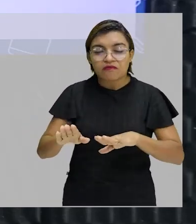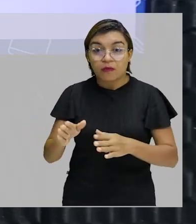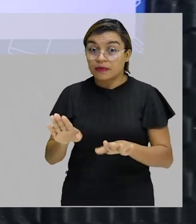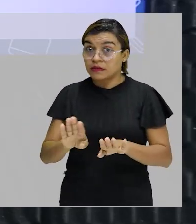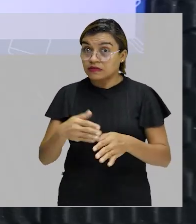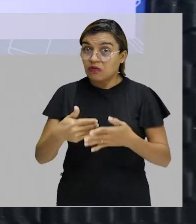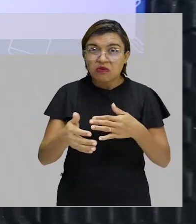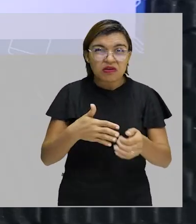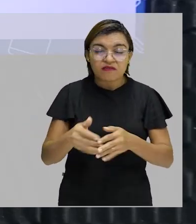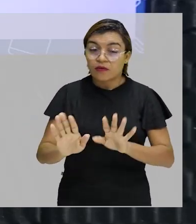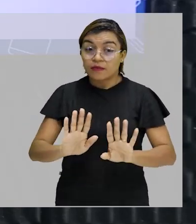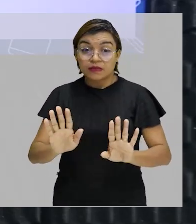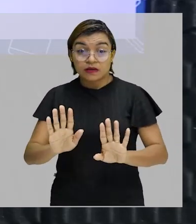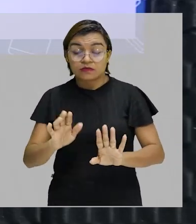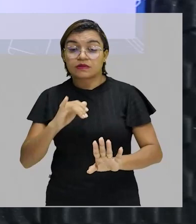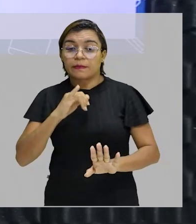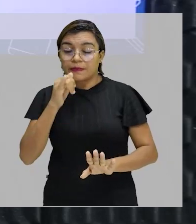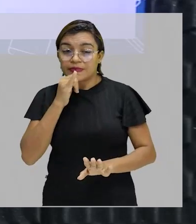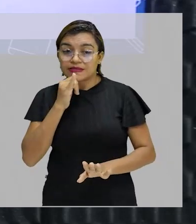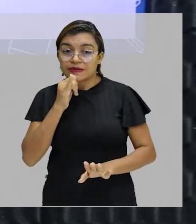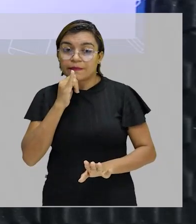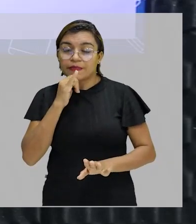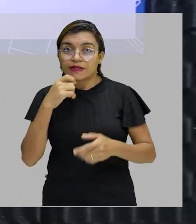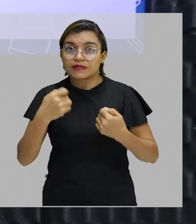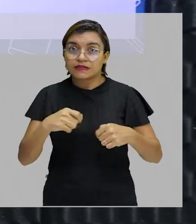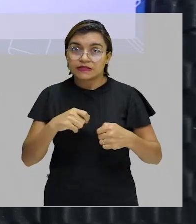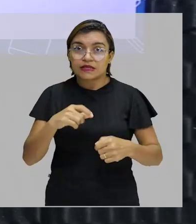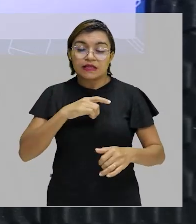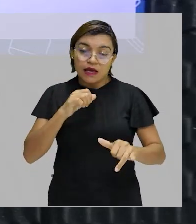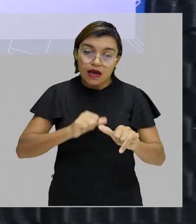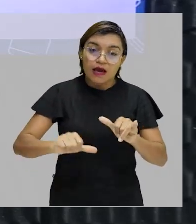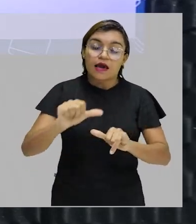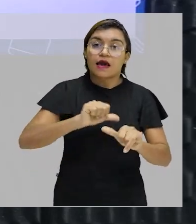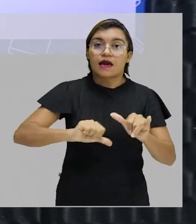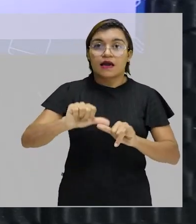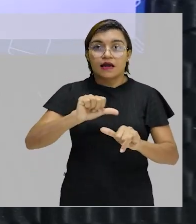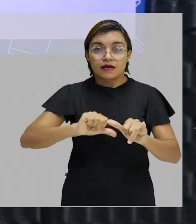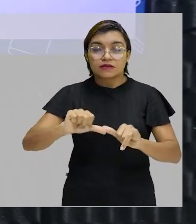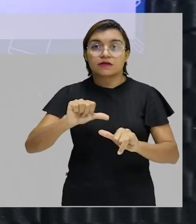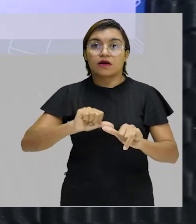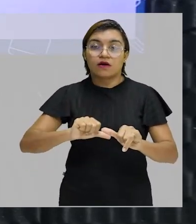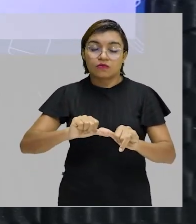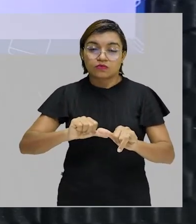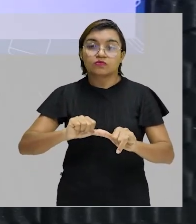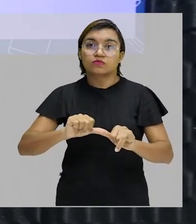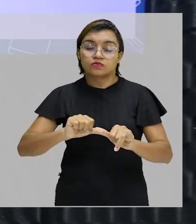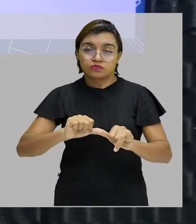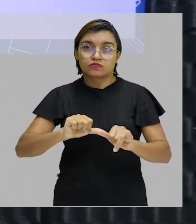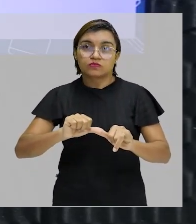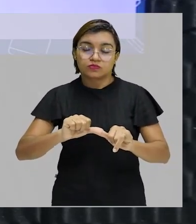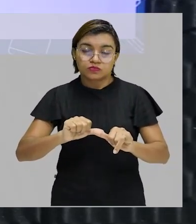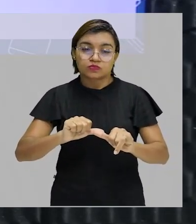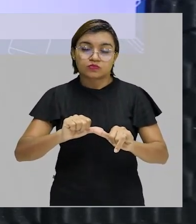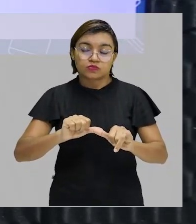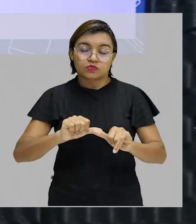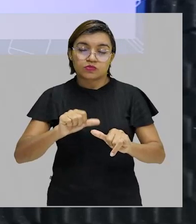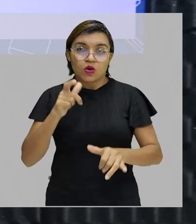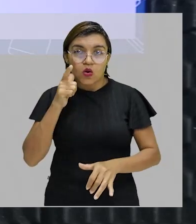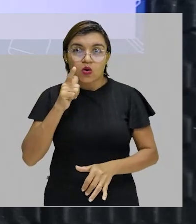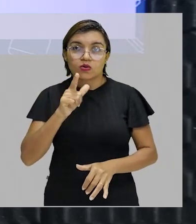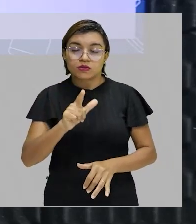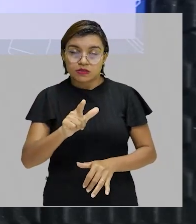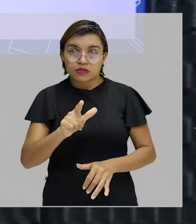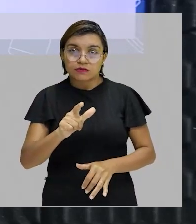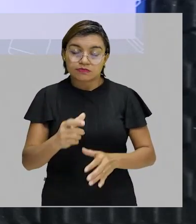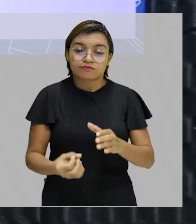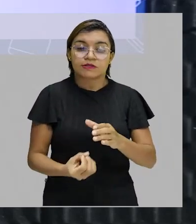certo? Eles tendo afinidade, vai acontecer a reação, eu vou chegar a um produto C. Não é assim. Nós